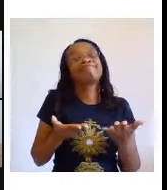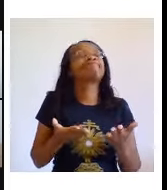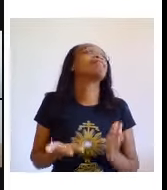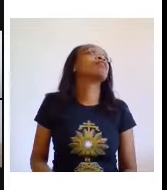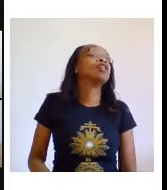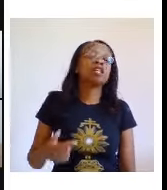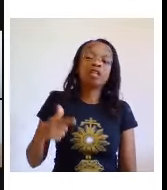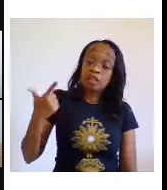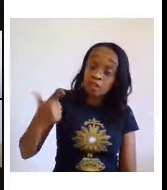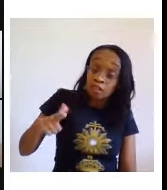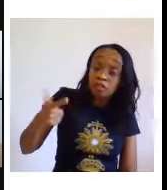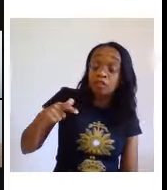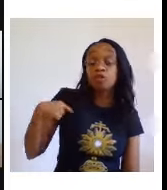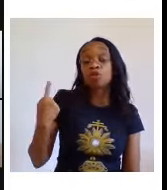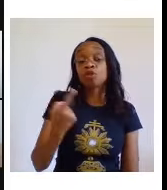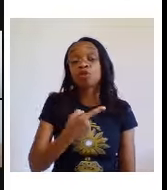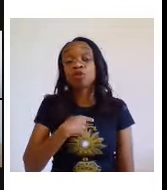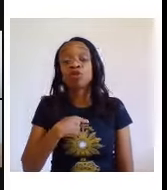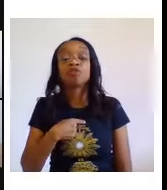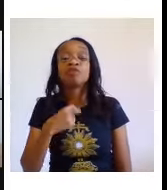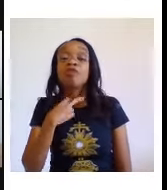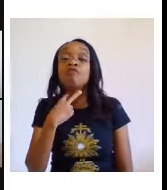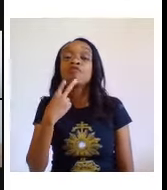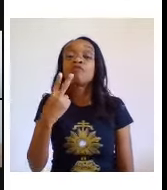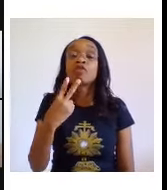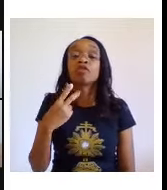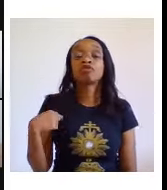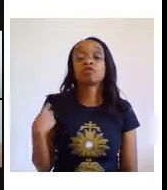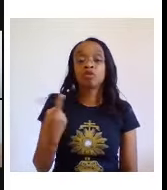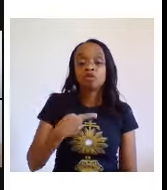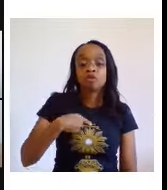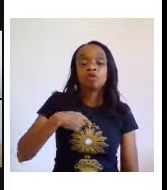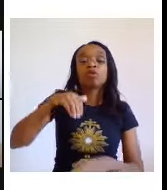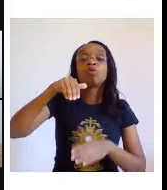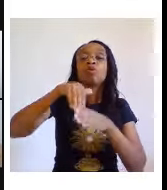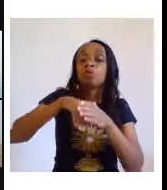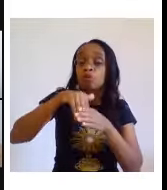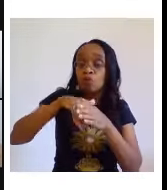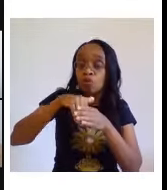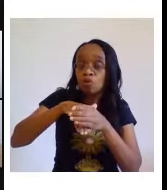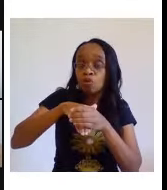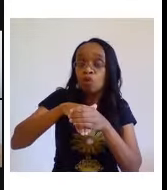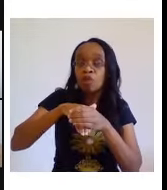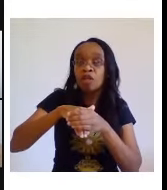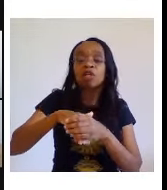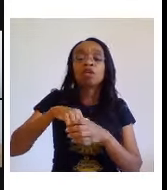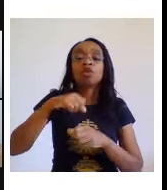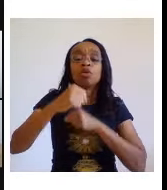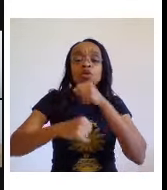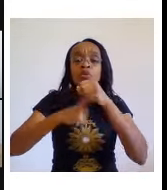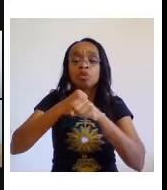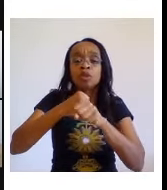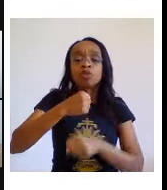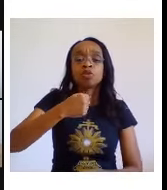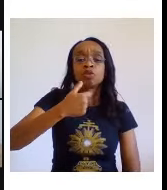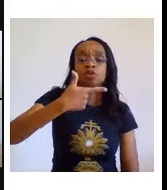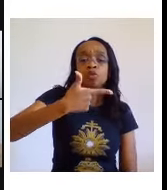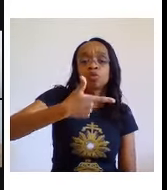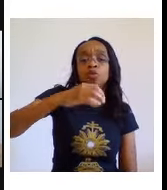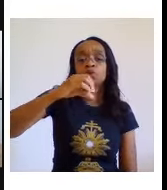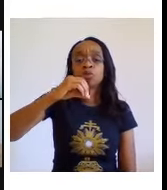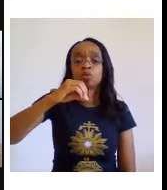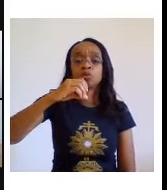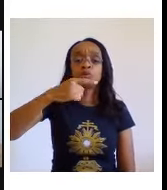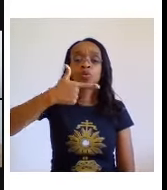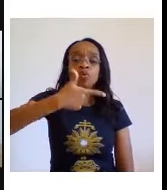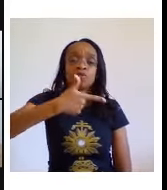novo, nós temos a nossa voz, nós temos o nosso voto. Próximo ano tem as eleições. É